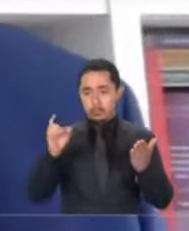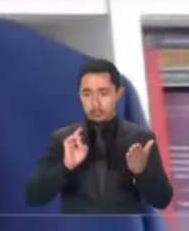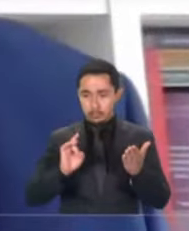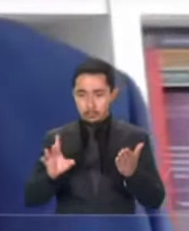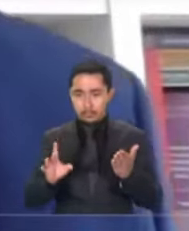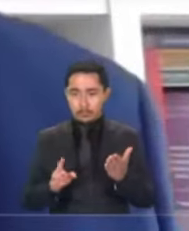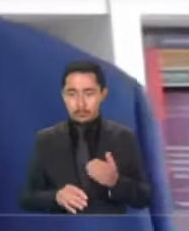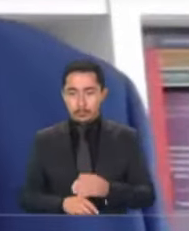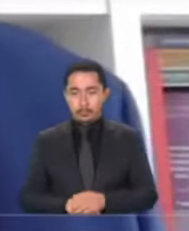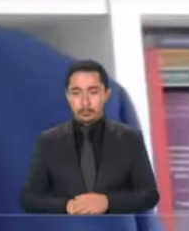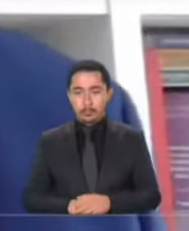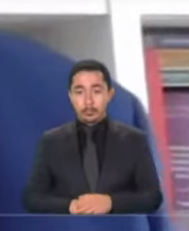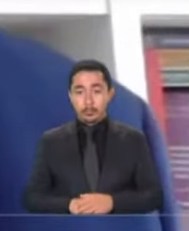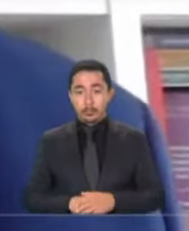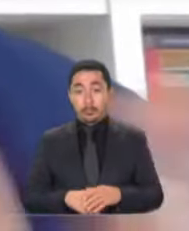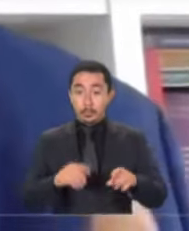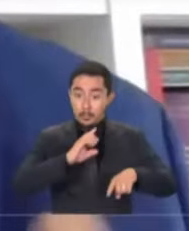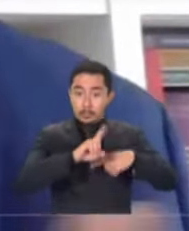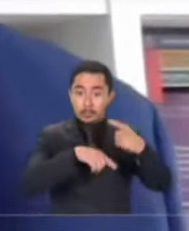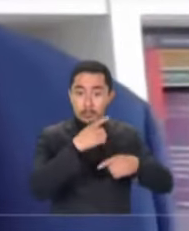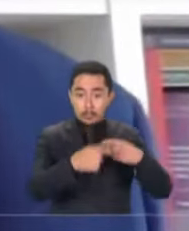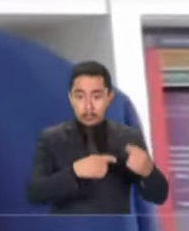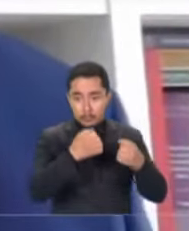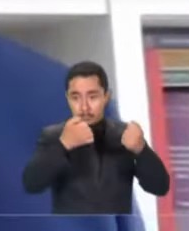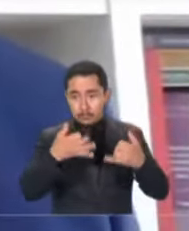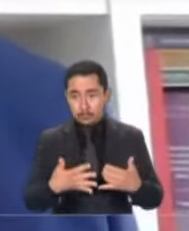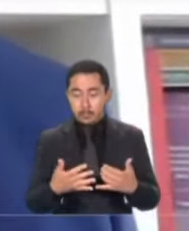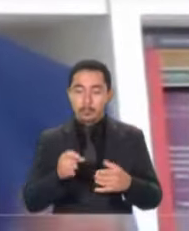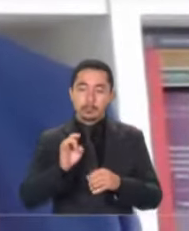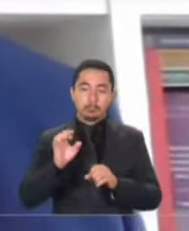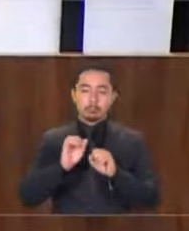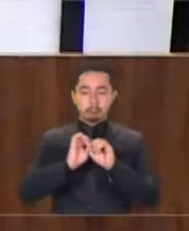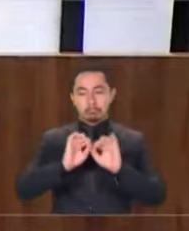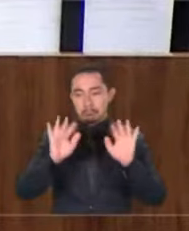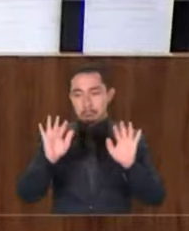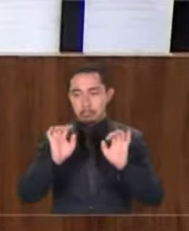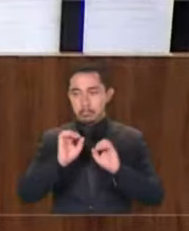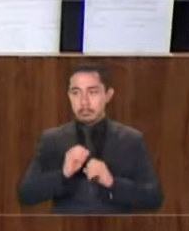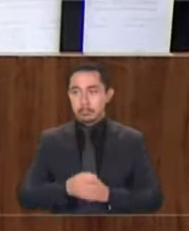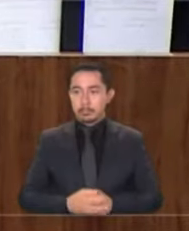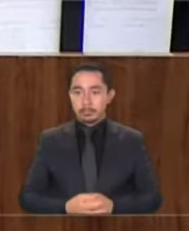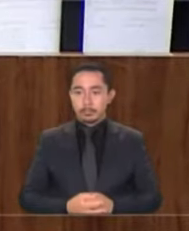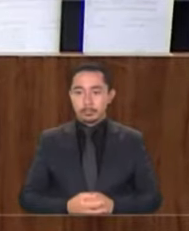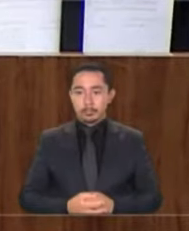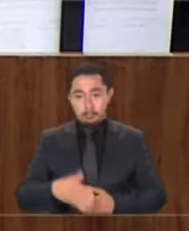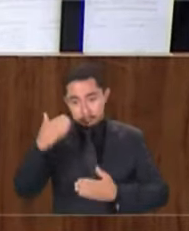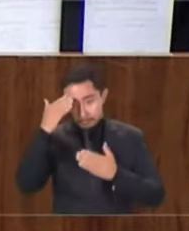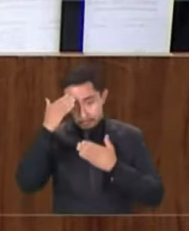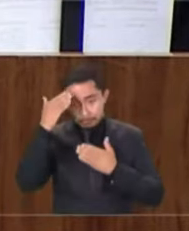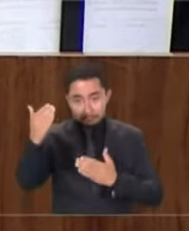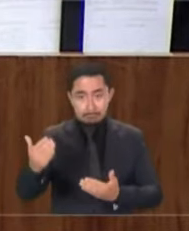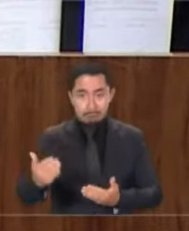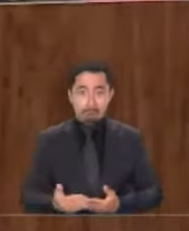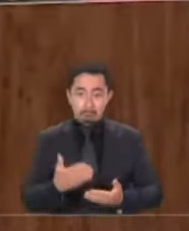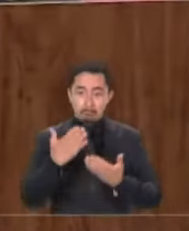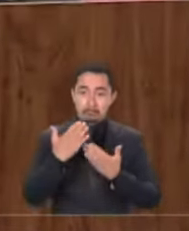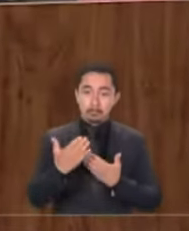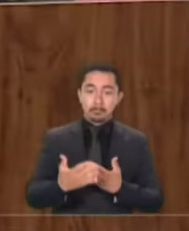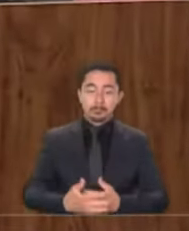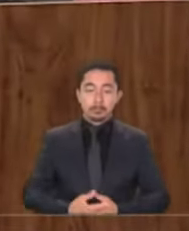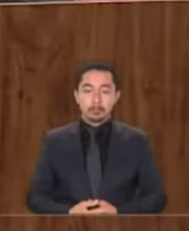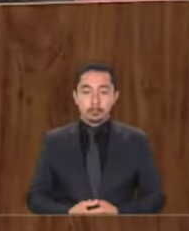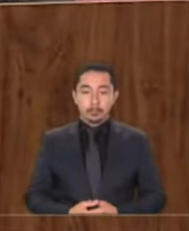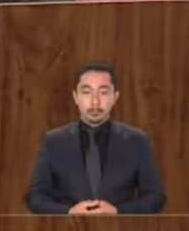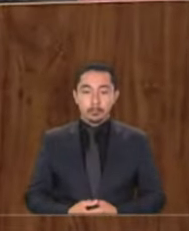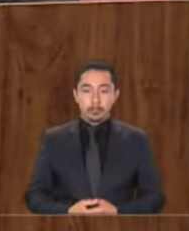de Rodrigo Garcia, muito depois de Rodrigo Garcia. Apenas esclarecimento, silêncio. Agradeço, doutor, muito obrigado. Ministra Edilene.